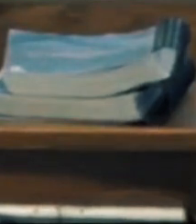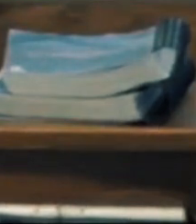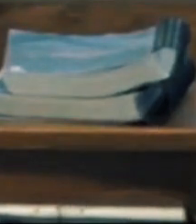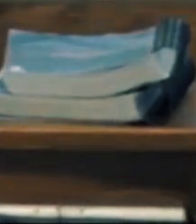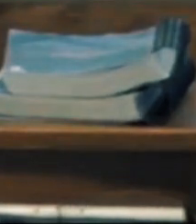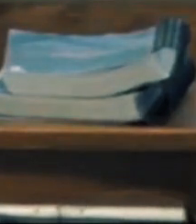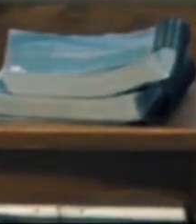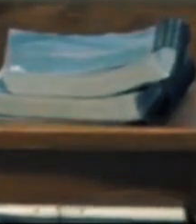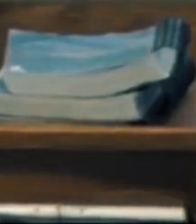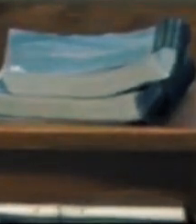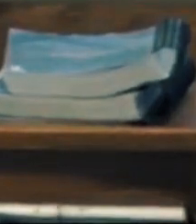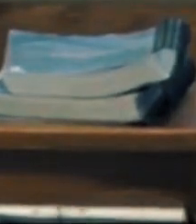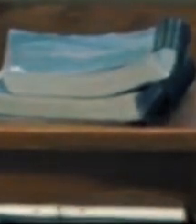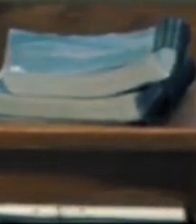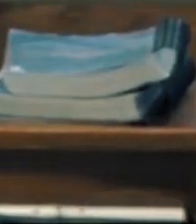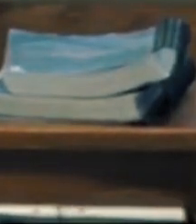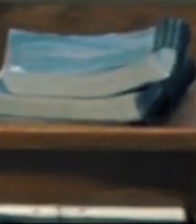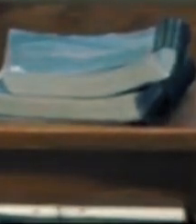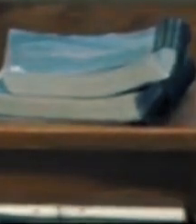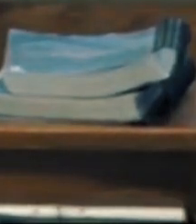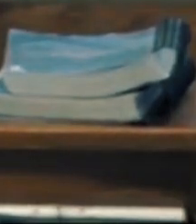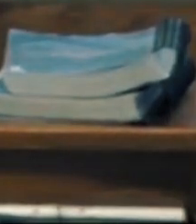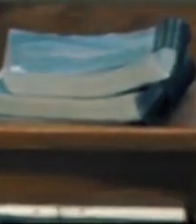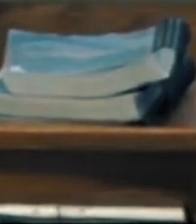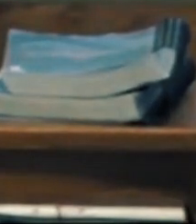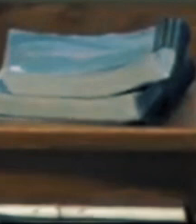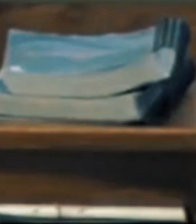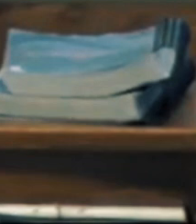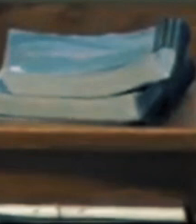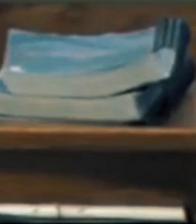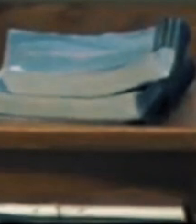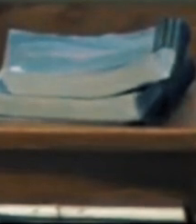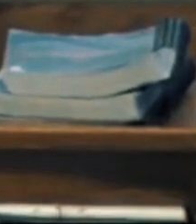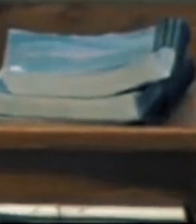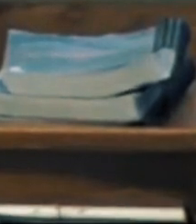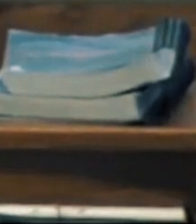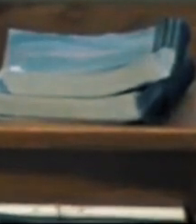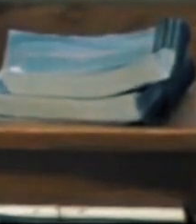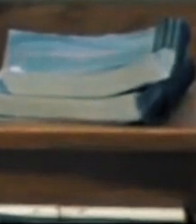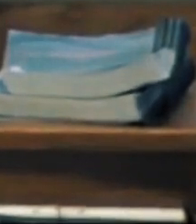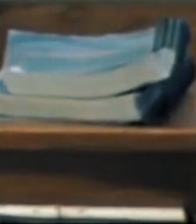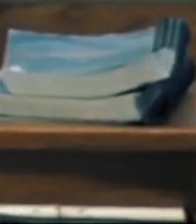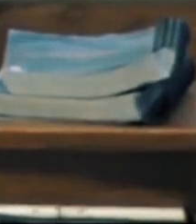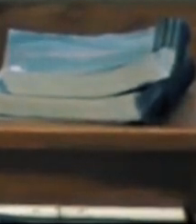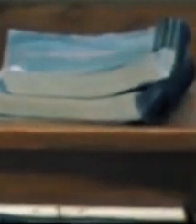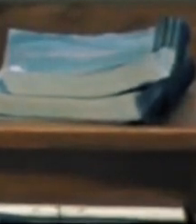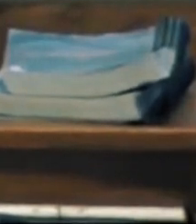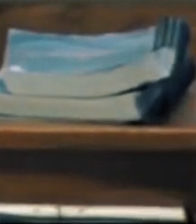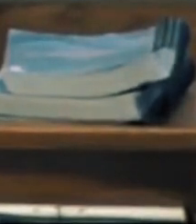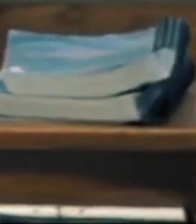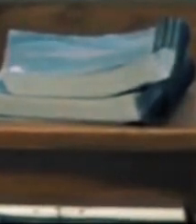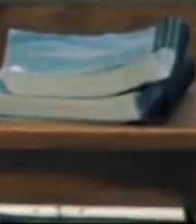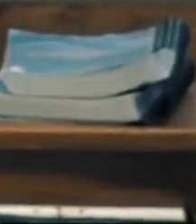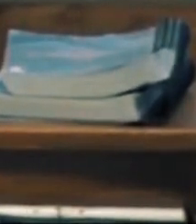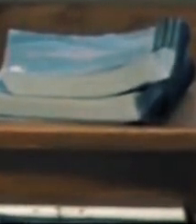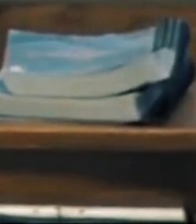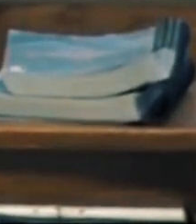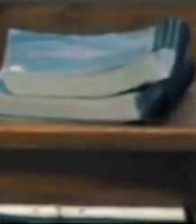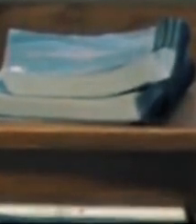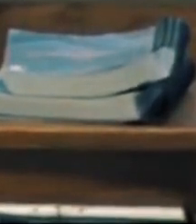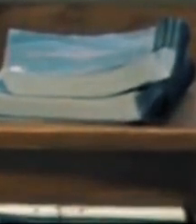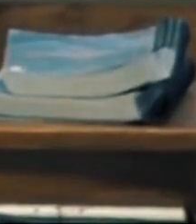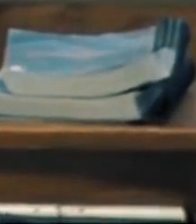grande número creu. Já não eram 12. Funcionou o discipulado para